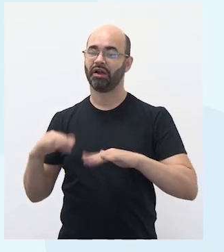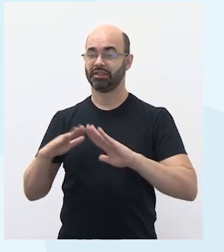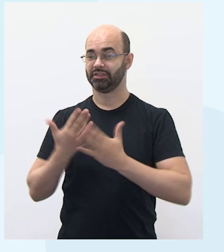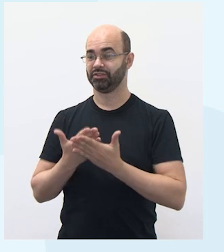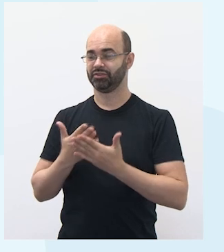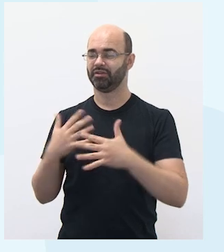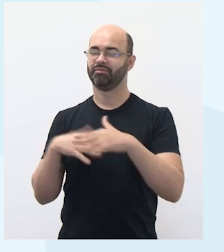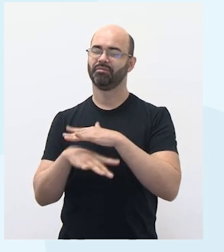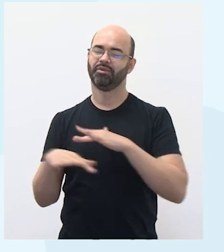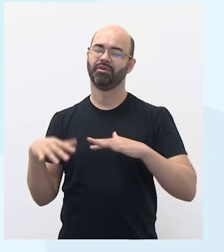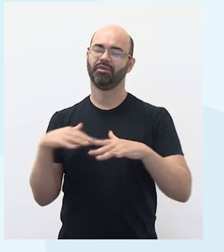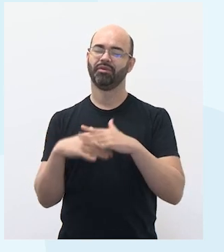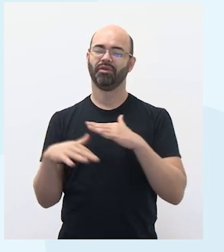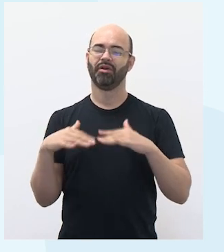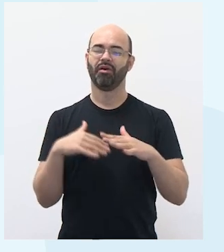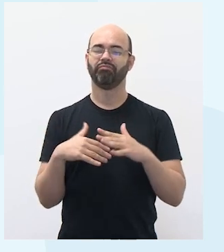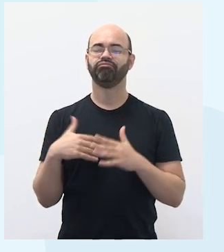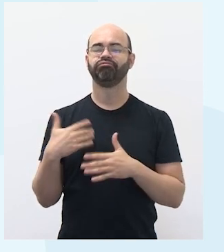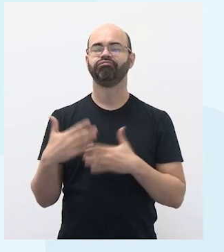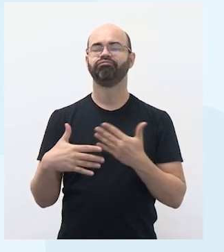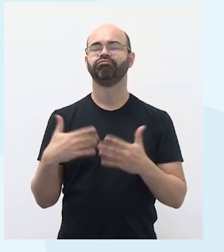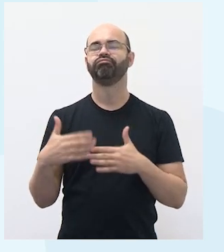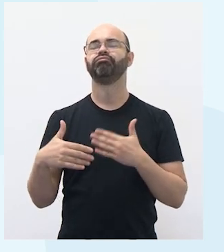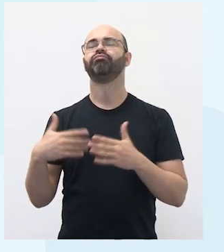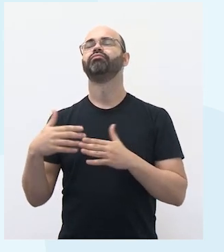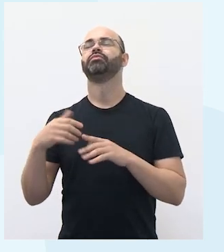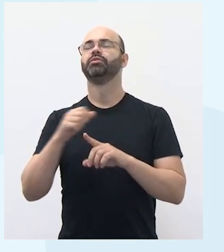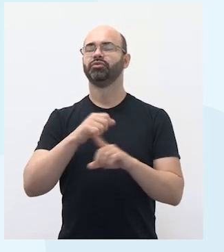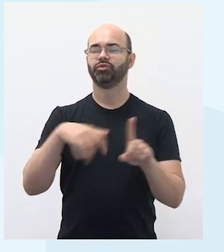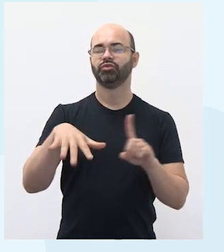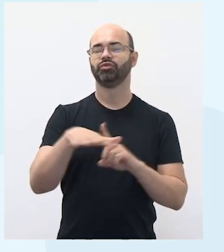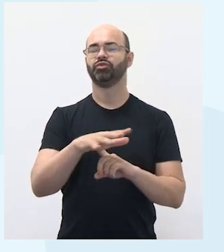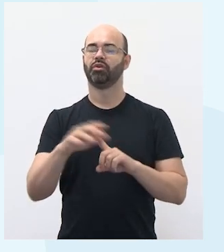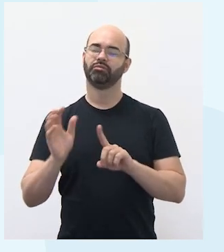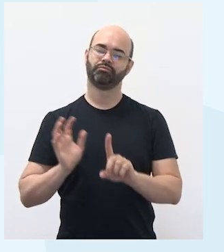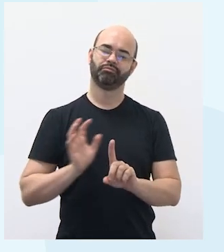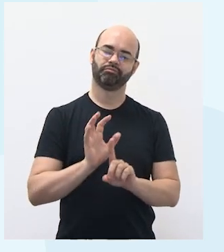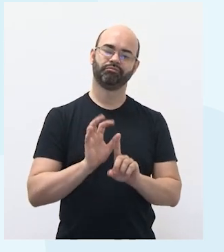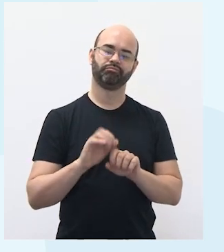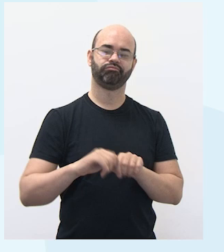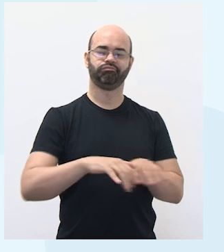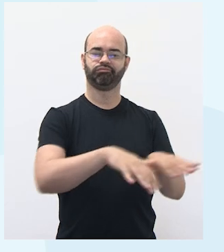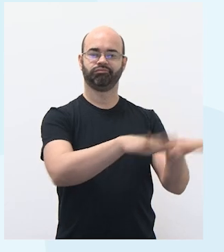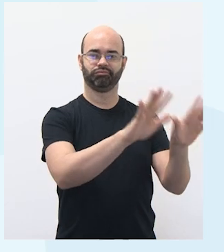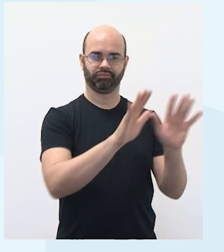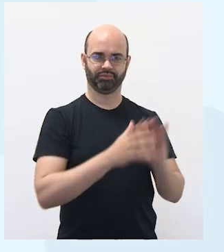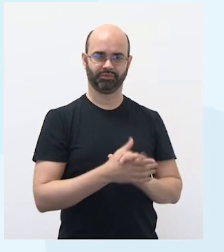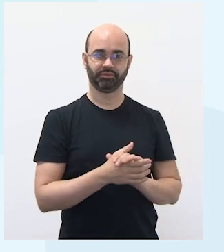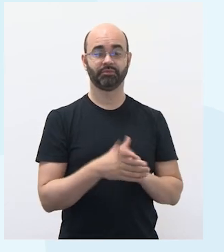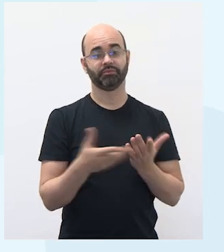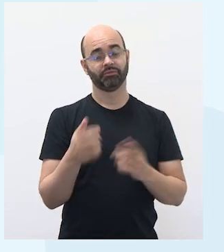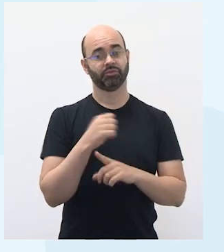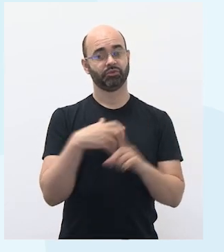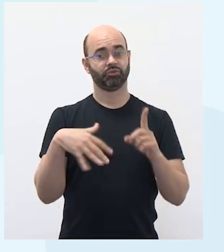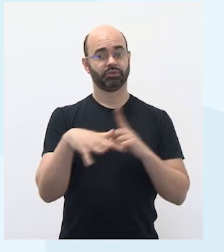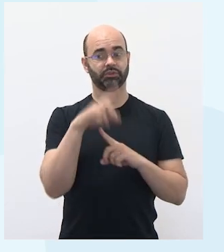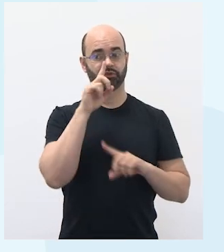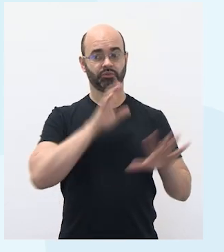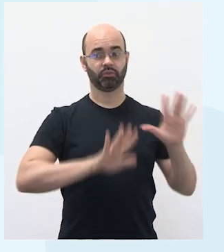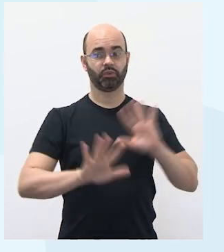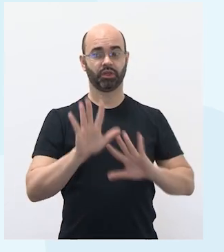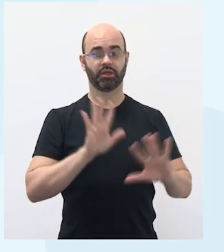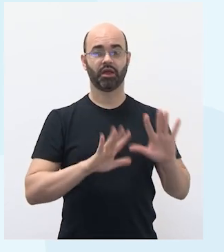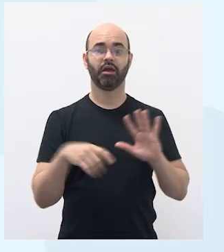a repercussão social. Ela traz o espelho de uma sociedade que precisa ser olhada com mais cautela e com mais